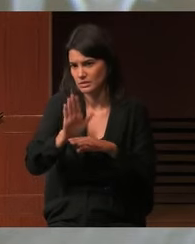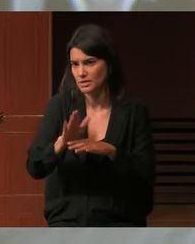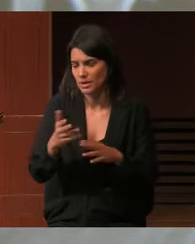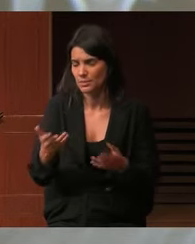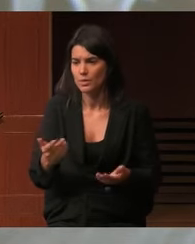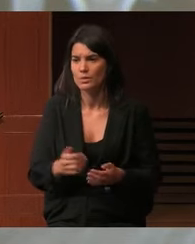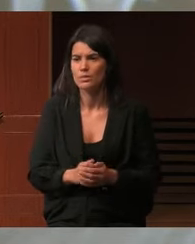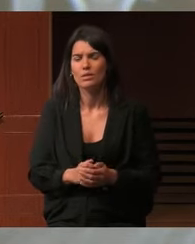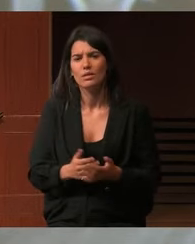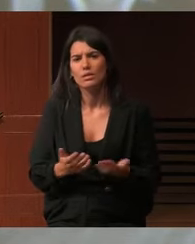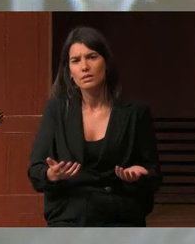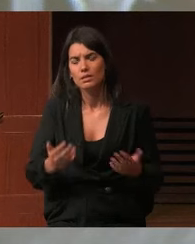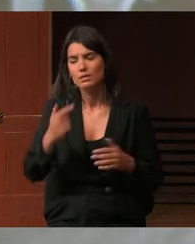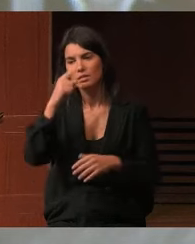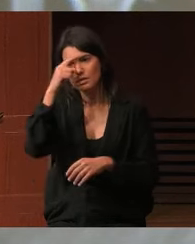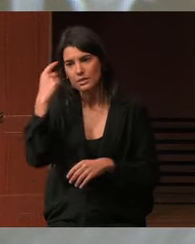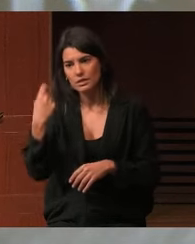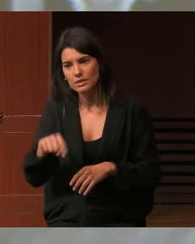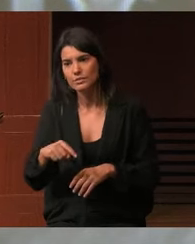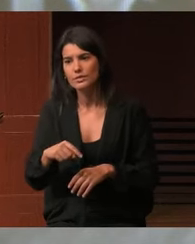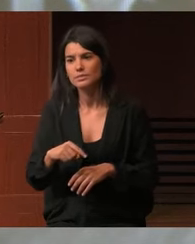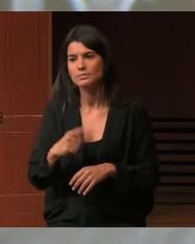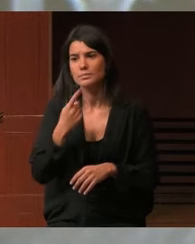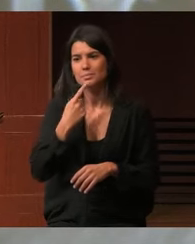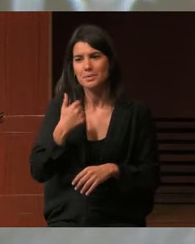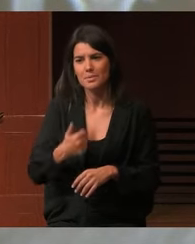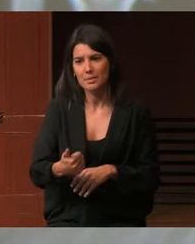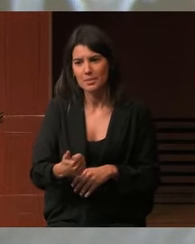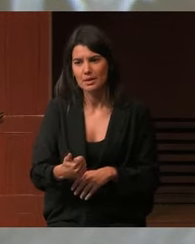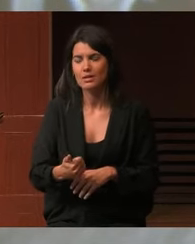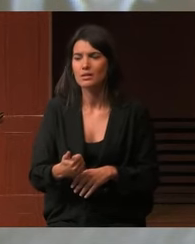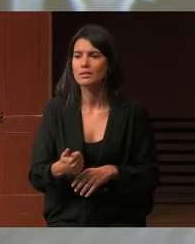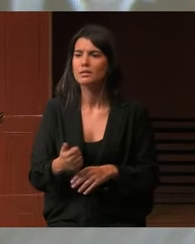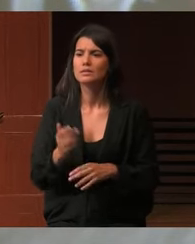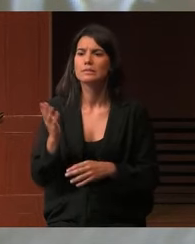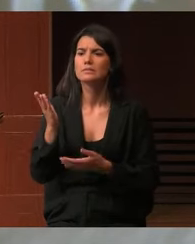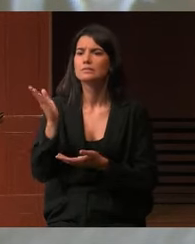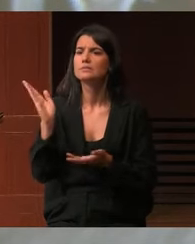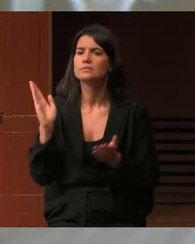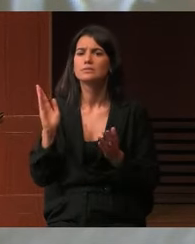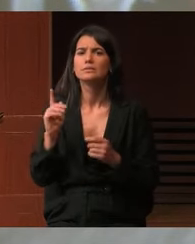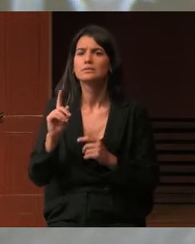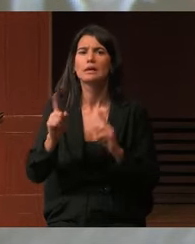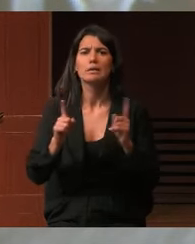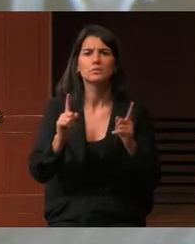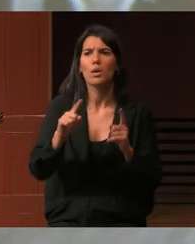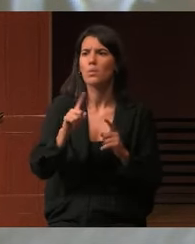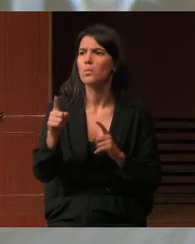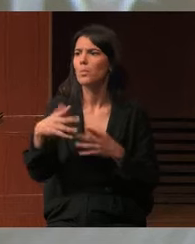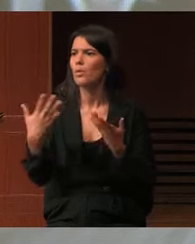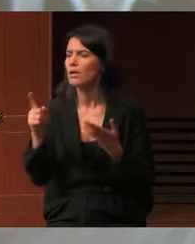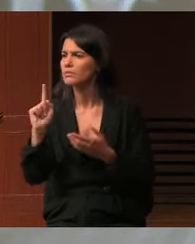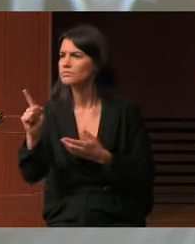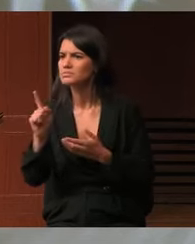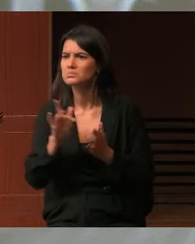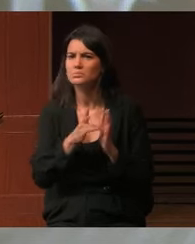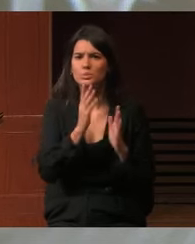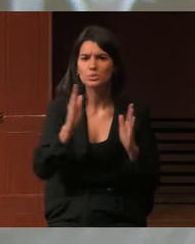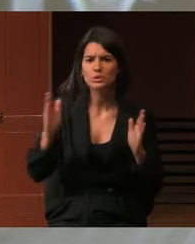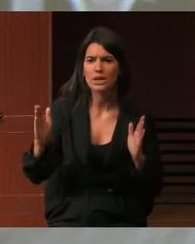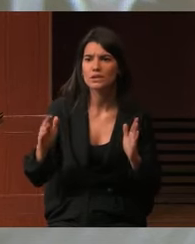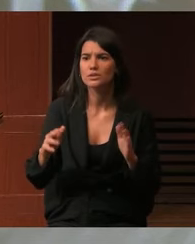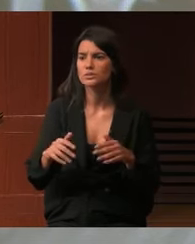difícil conseguir perceber o que é que deles são bibliotecas, o que é que deles